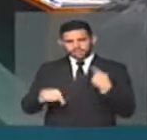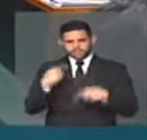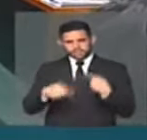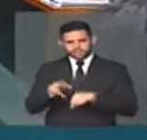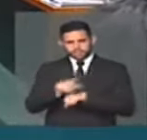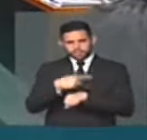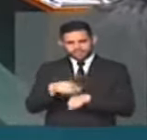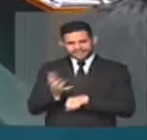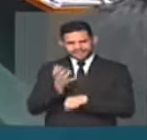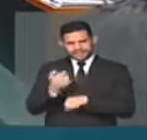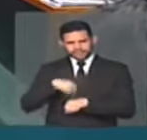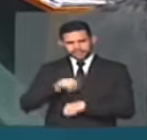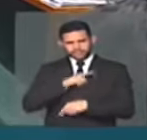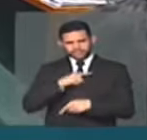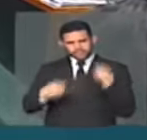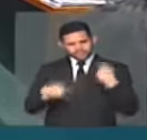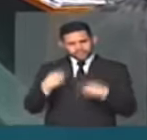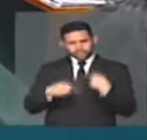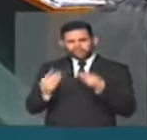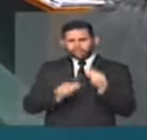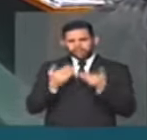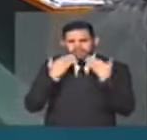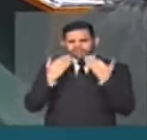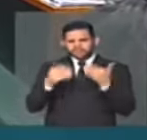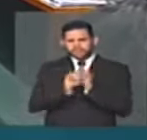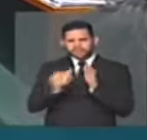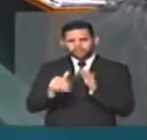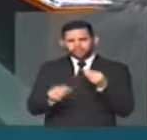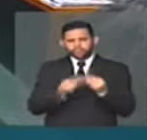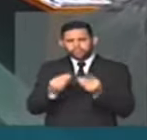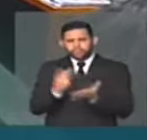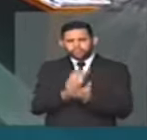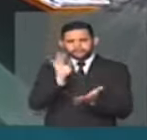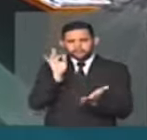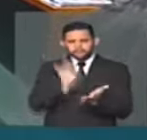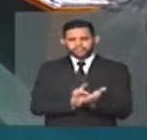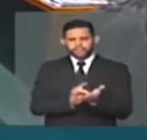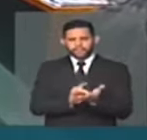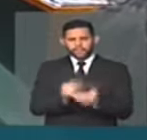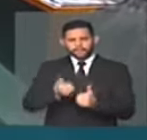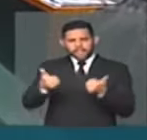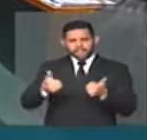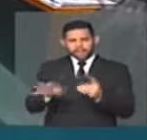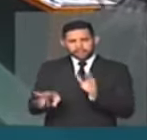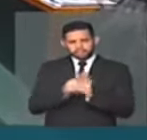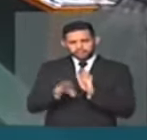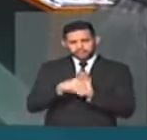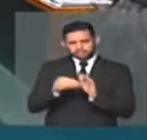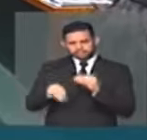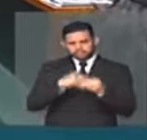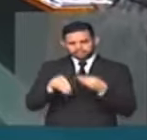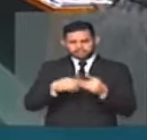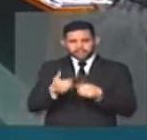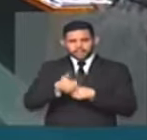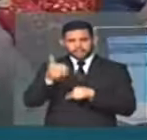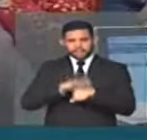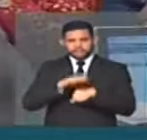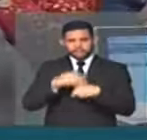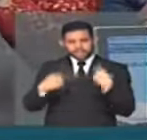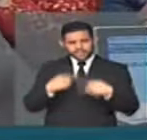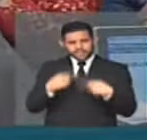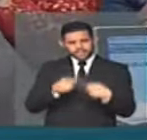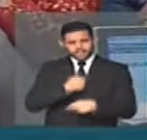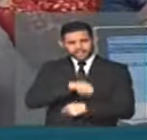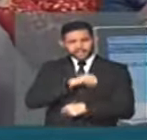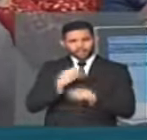é o debate que o país espera de nós. Vamos discutir como colocar o estatuto em funcionamento, como aperfeiçoá-lo. Vamos debater, delegado